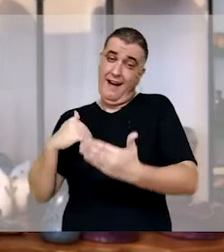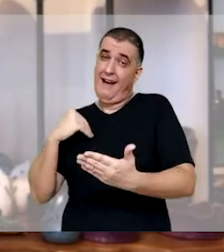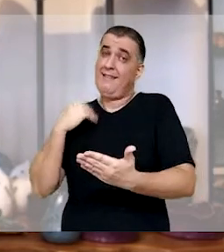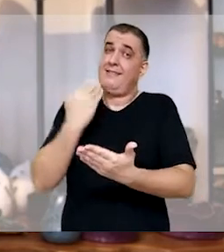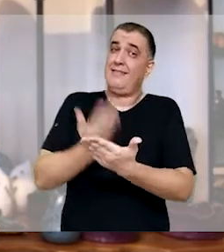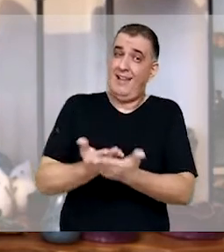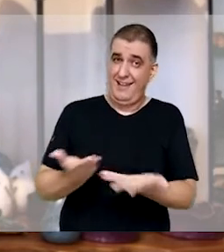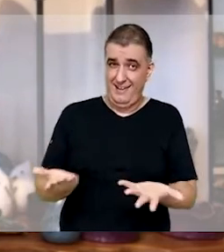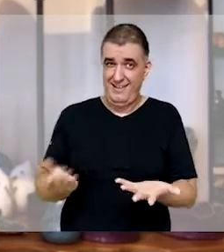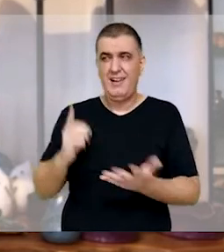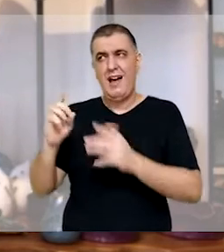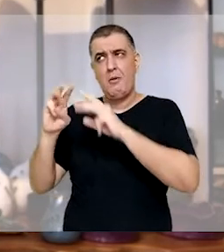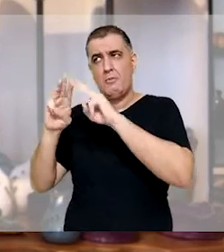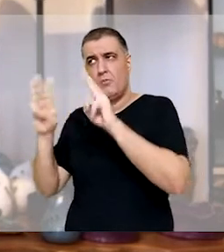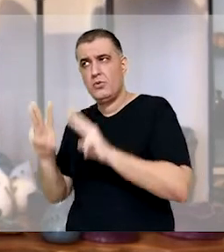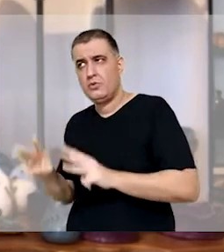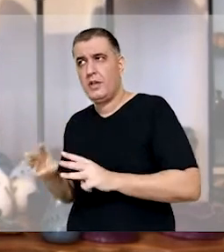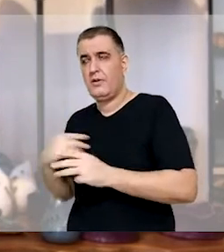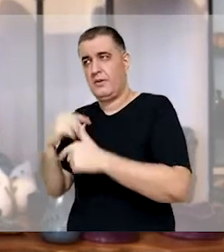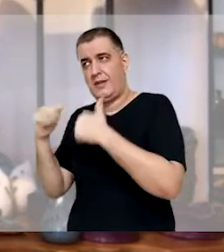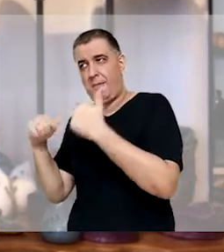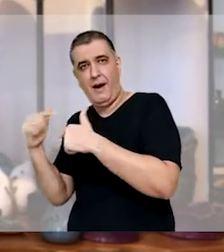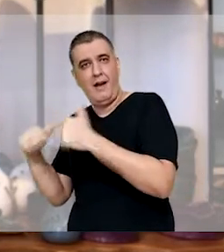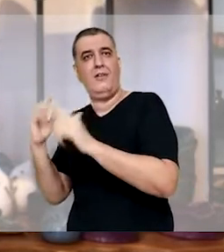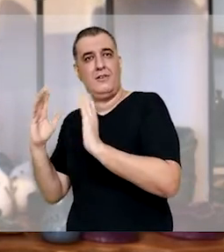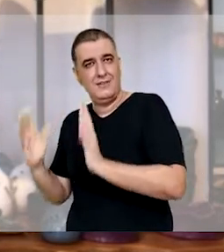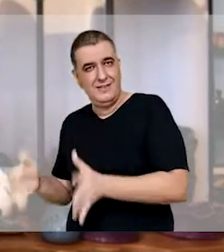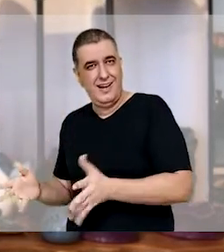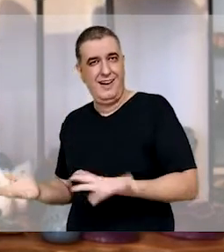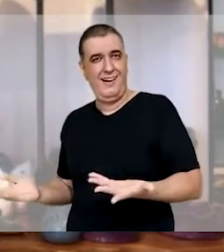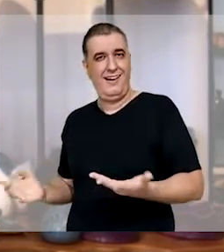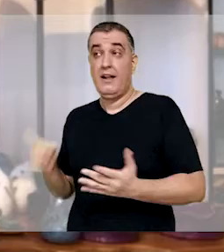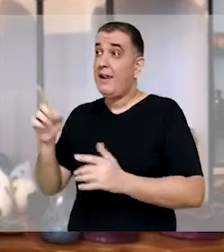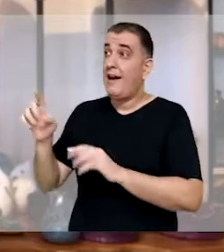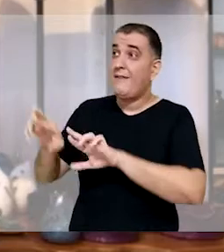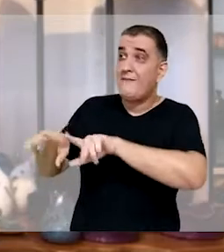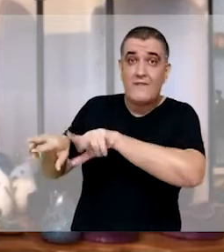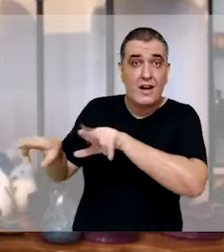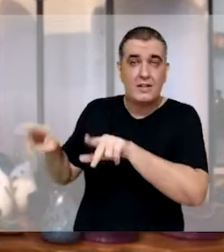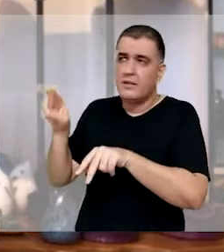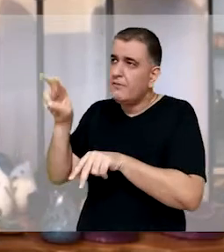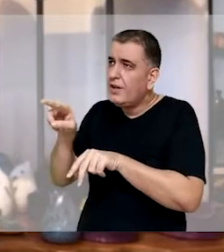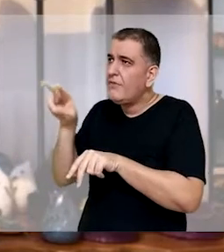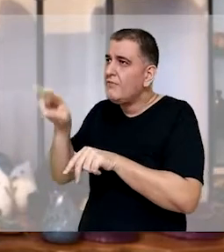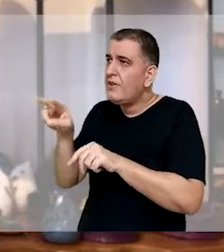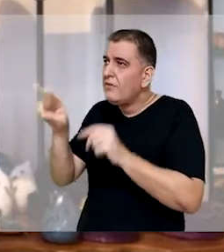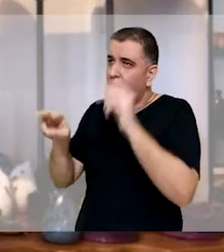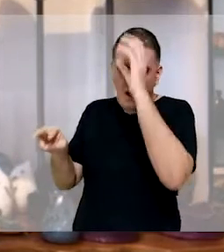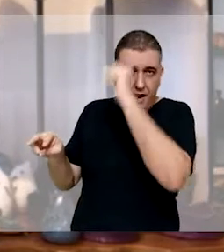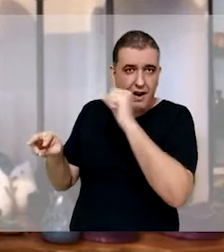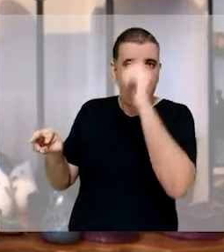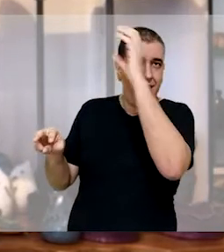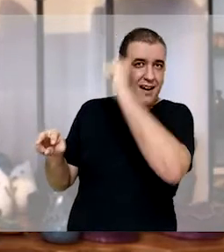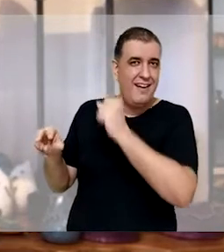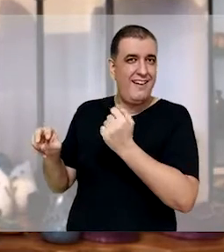trabalhando em museus. Trabalhar em museu é muito interessante porque você lida com conteúdos, e esses conteúdos, eles